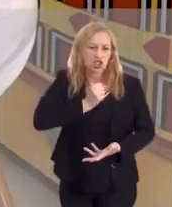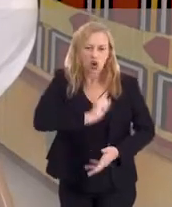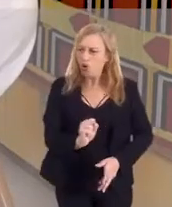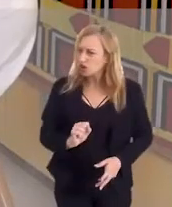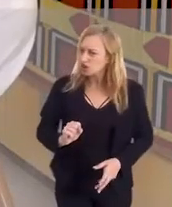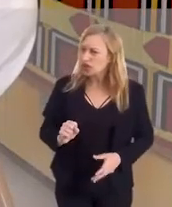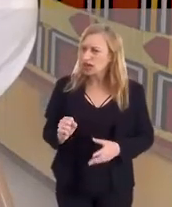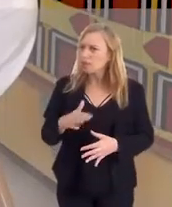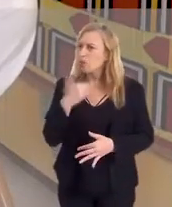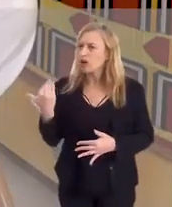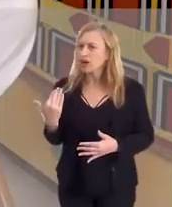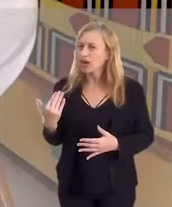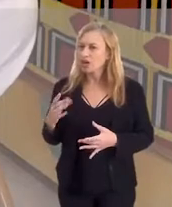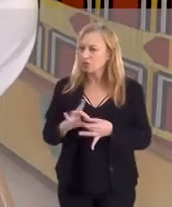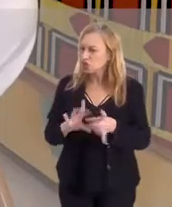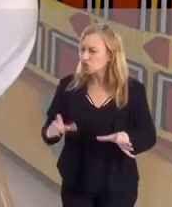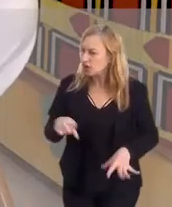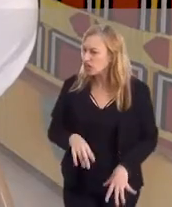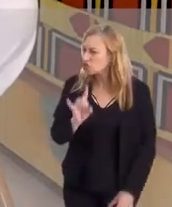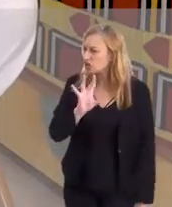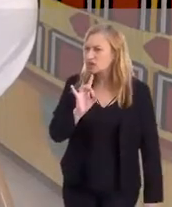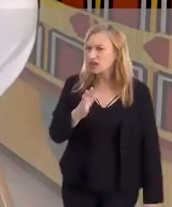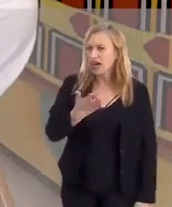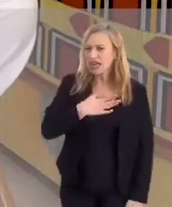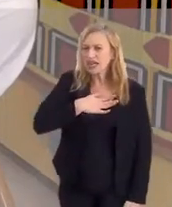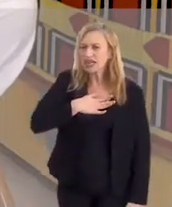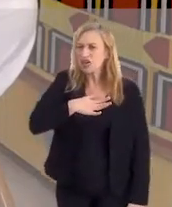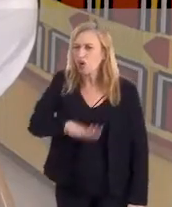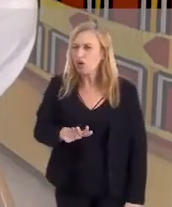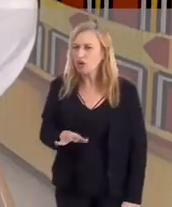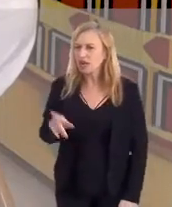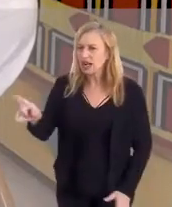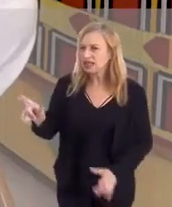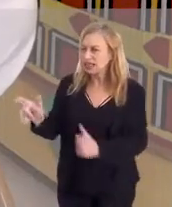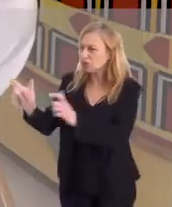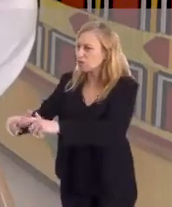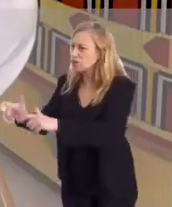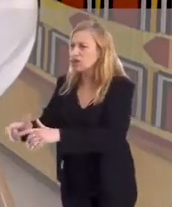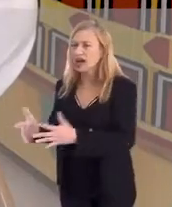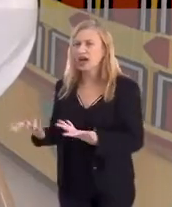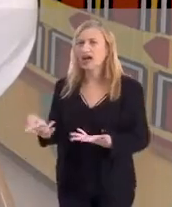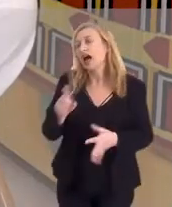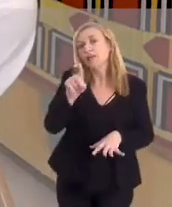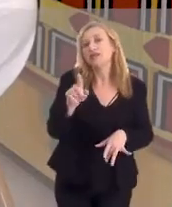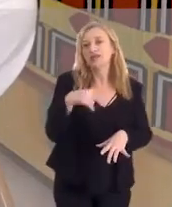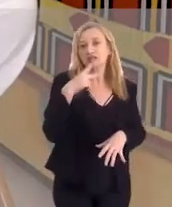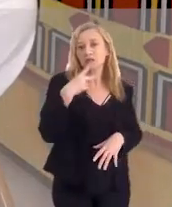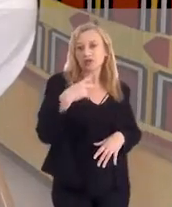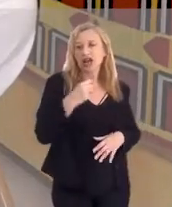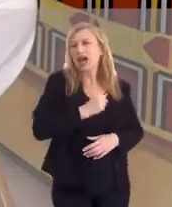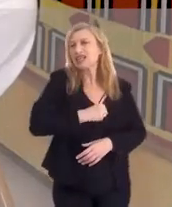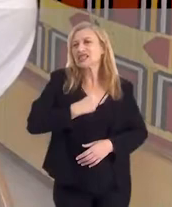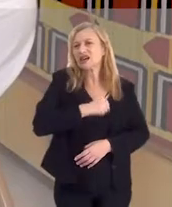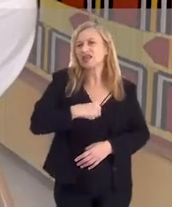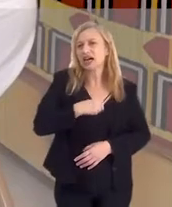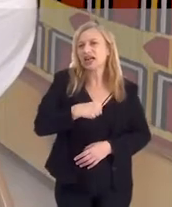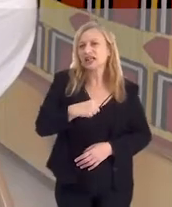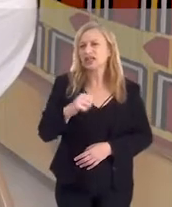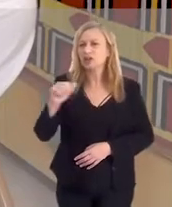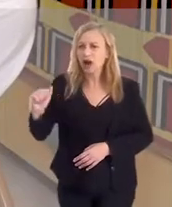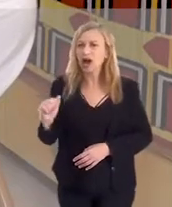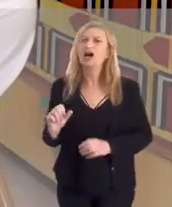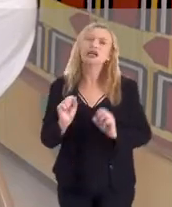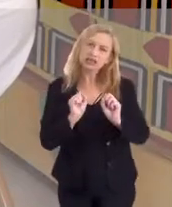que ódio que ela foi embora e me deixou aqui. Não, você, ou que raiva que ela está do outro lado e não, Não, mas você não pode falar, por exemplo, ai, que saudade